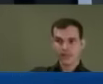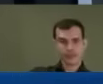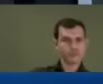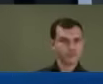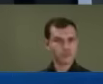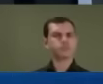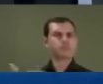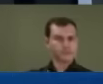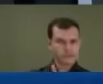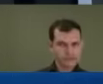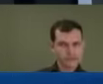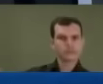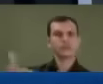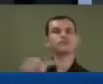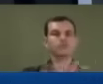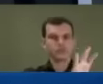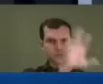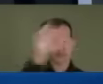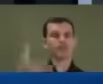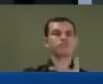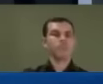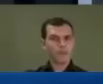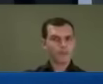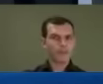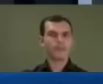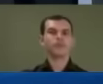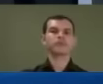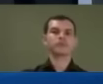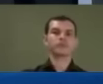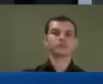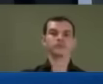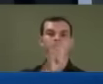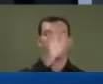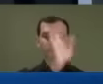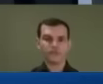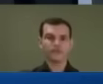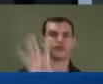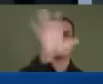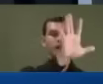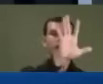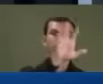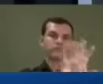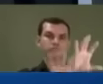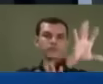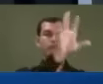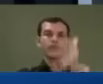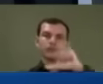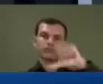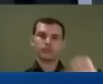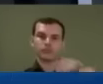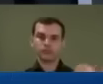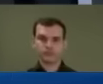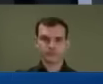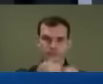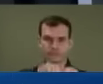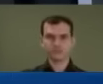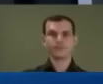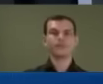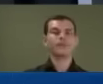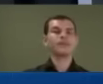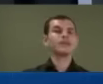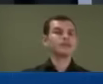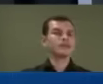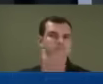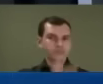que trabalharam nesses estados na fase de sua transição de território federal para estados. Mas só então para ilustrar, no caso